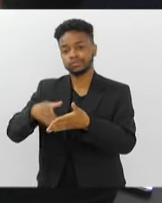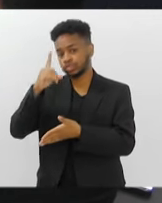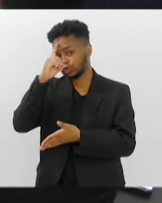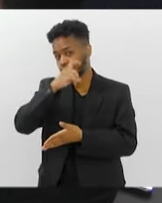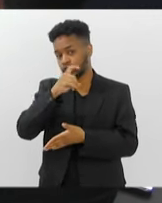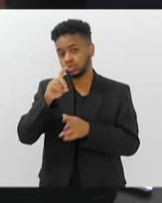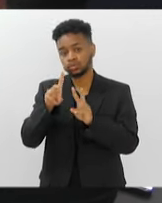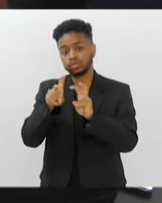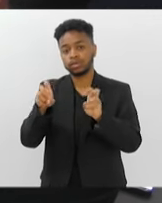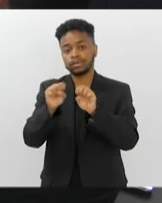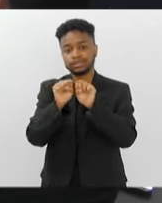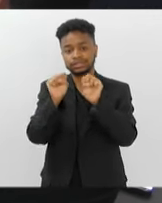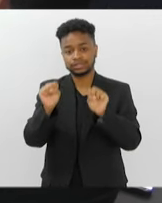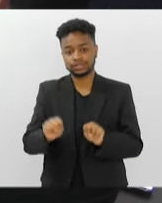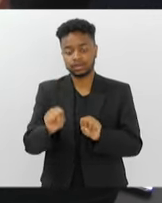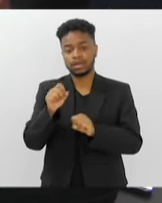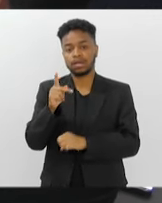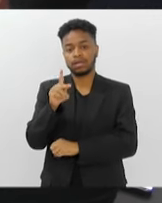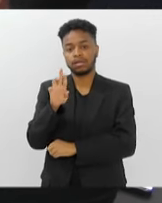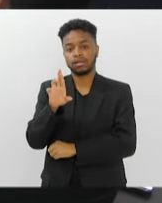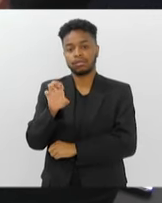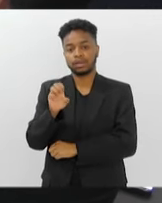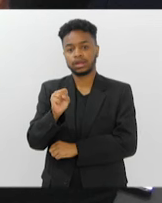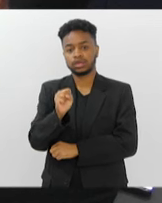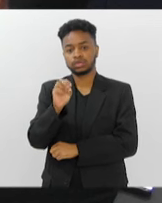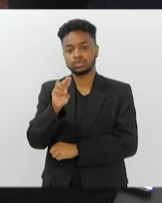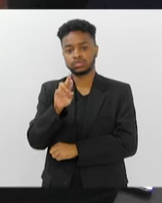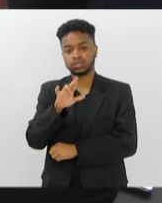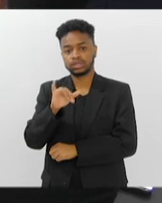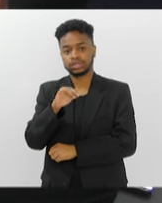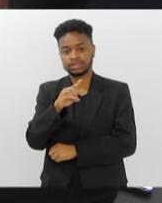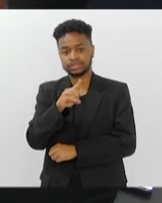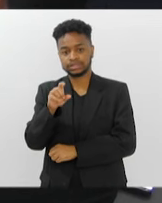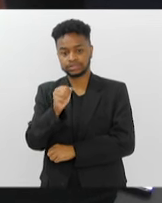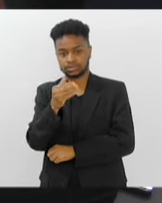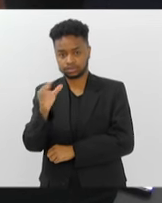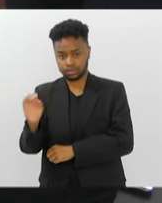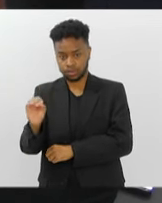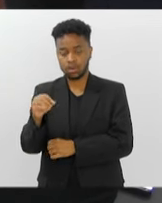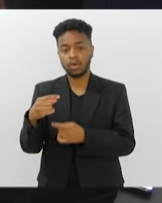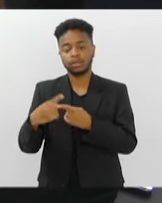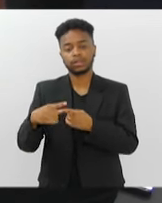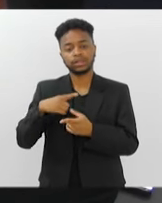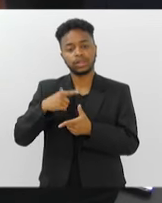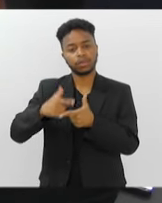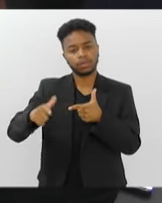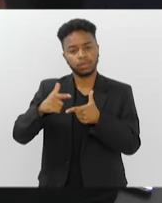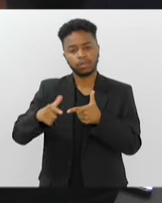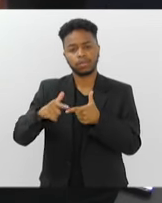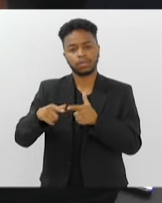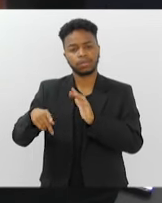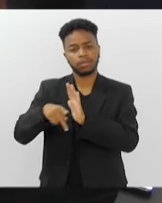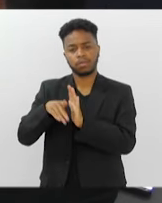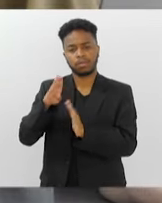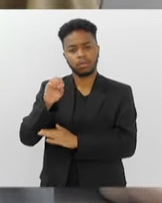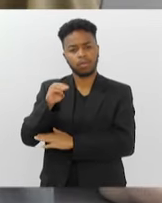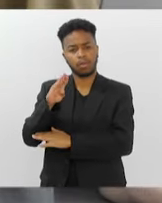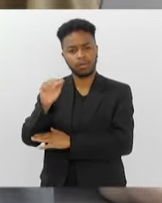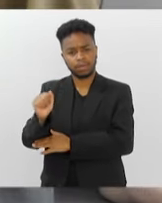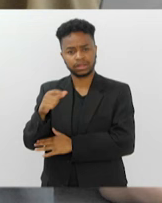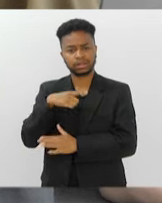respeito do sistema de pressurização até porque tinha um problema lá das Bombas as bombas haviam sido